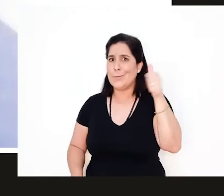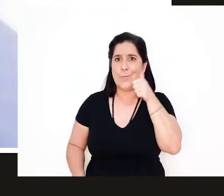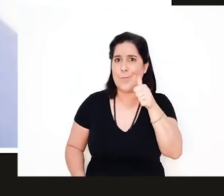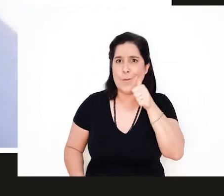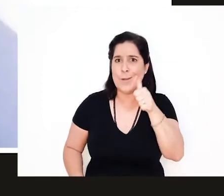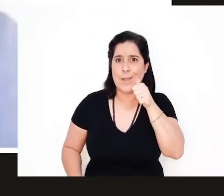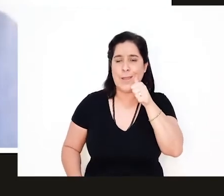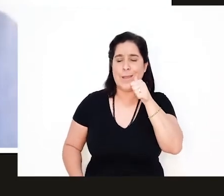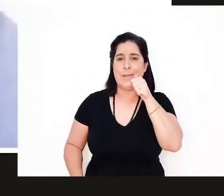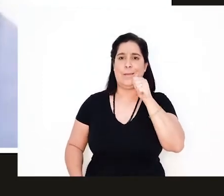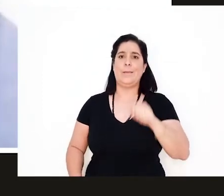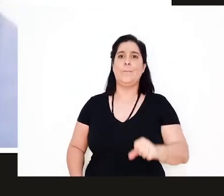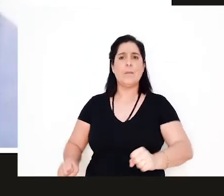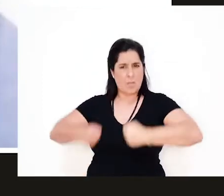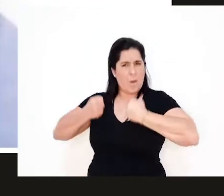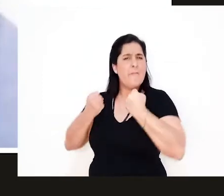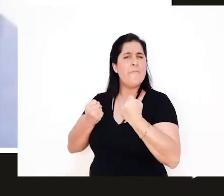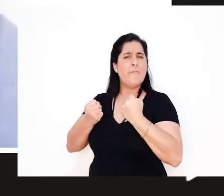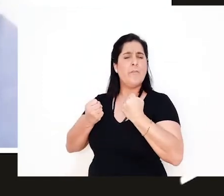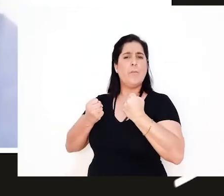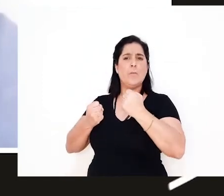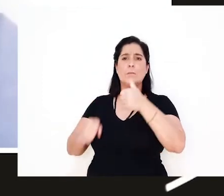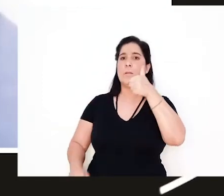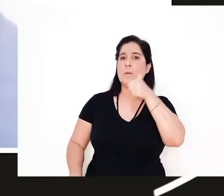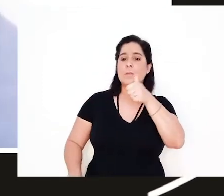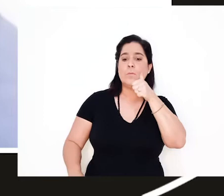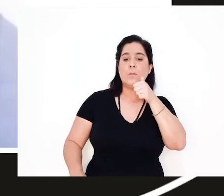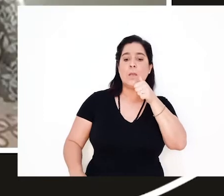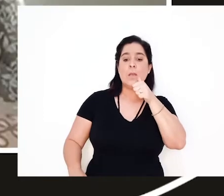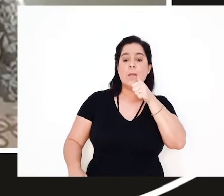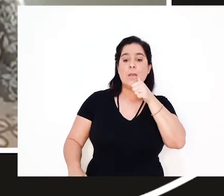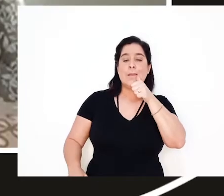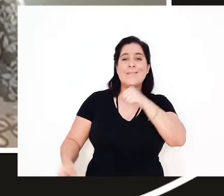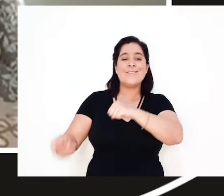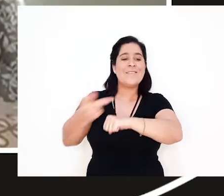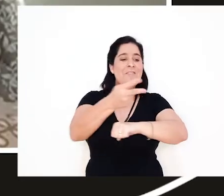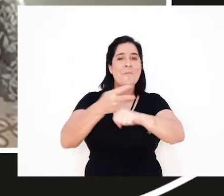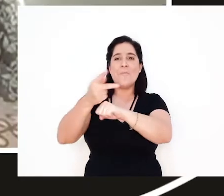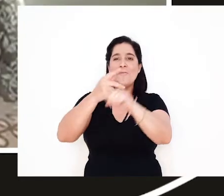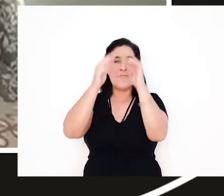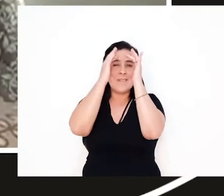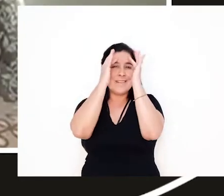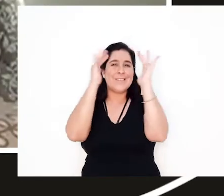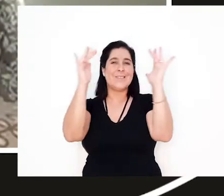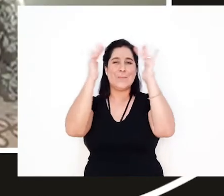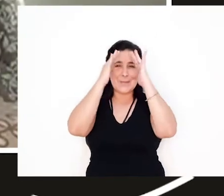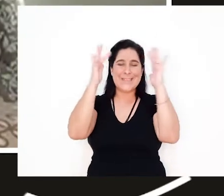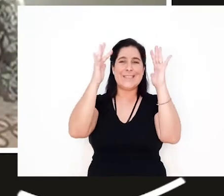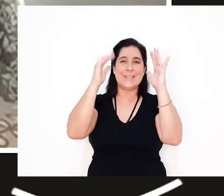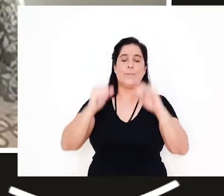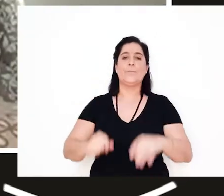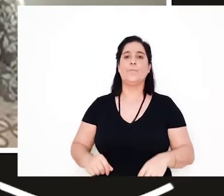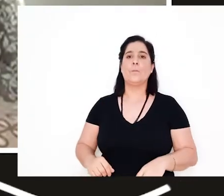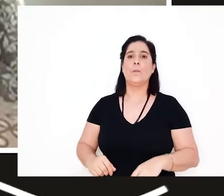um grupo de pessoas. É na força dessas mulheres que eu procuro me inspirar. Né? A gente sempre deixa bem claro a necessidade